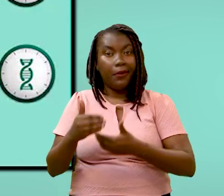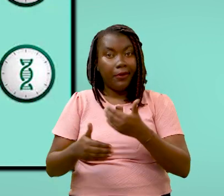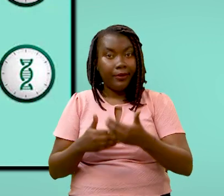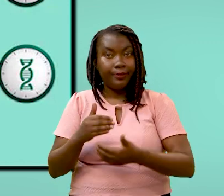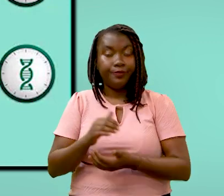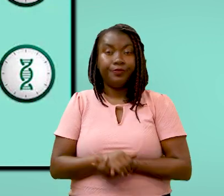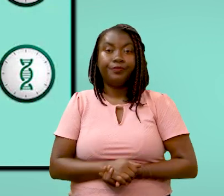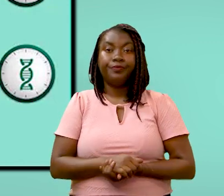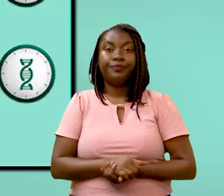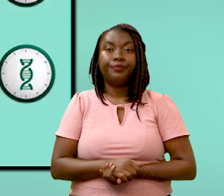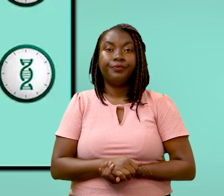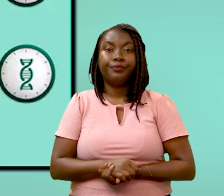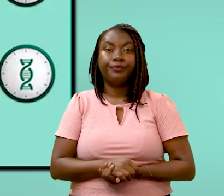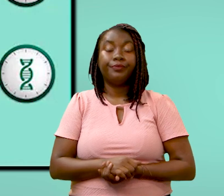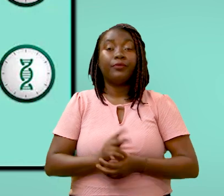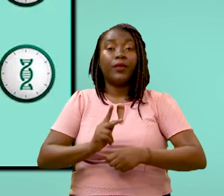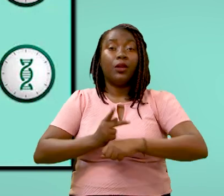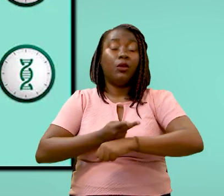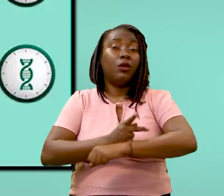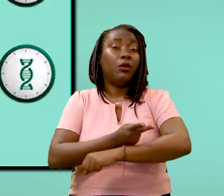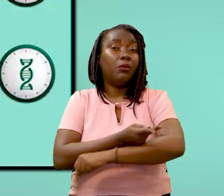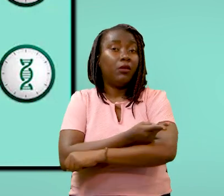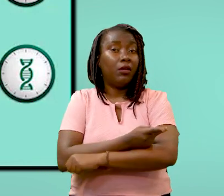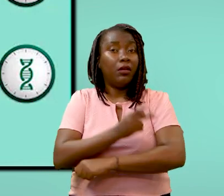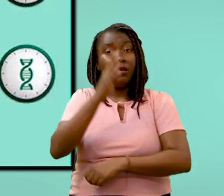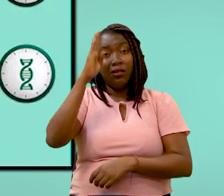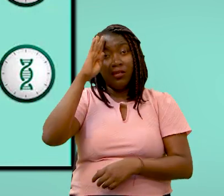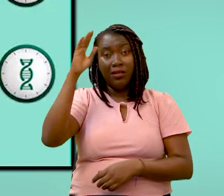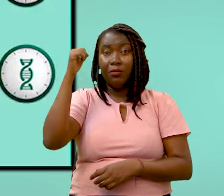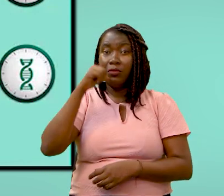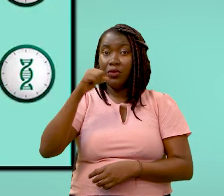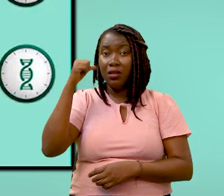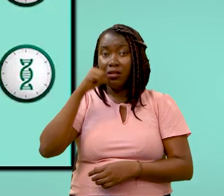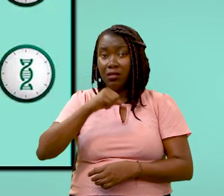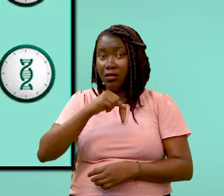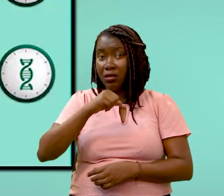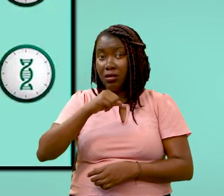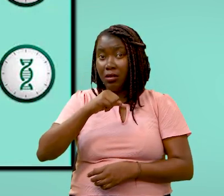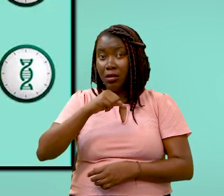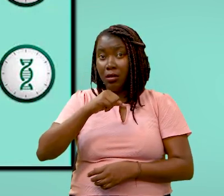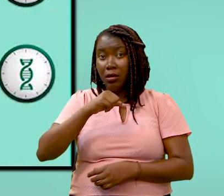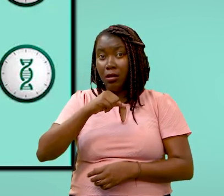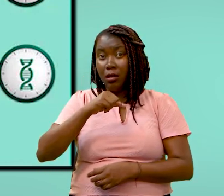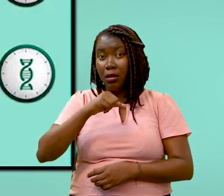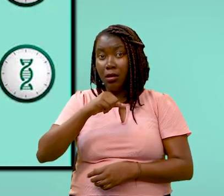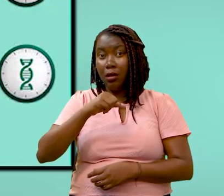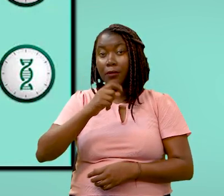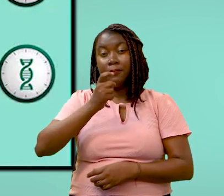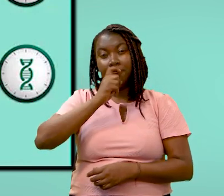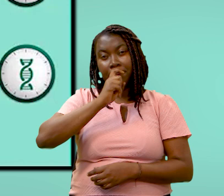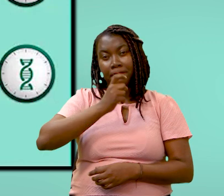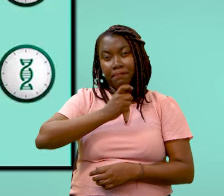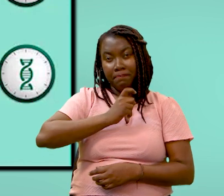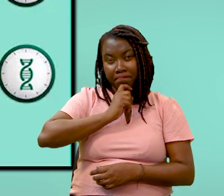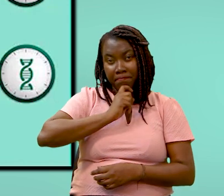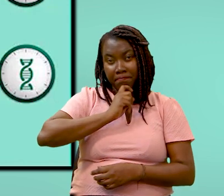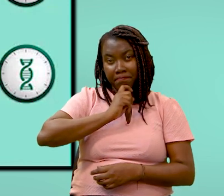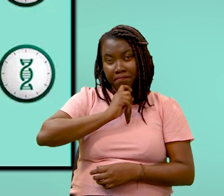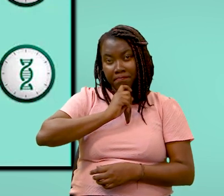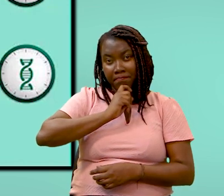desencadeante. Alterações hormonais, não é? Principalmente nas mulheres, no ciclo menstrual ou